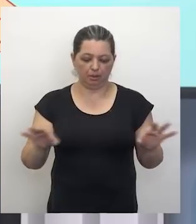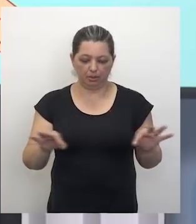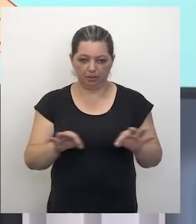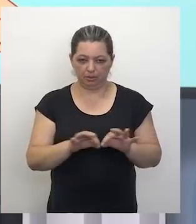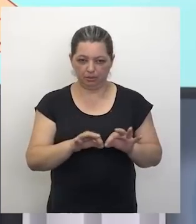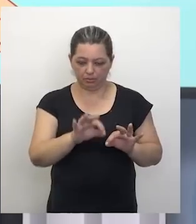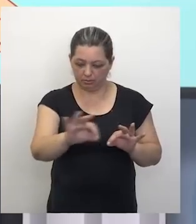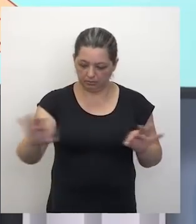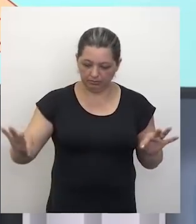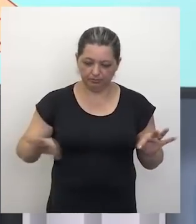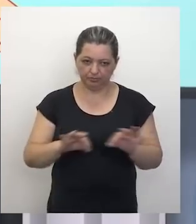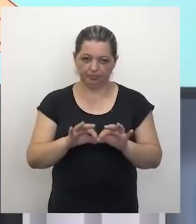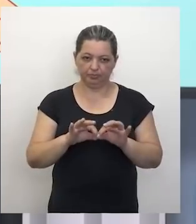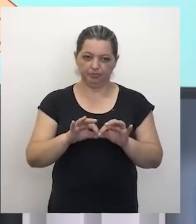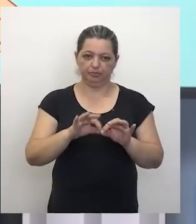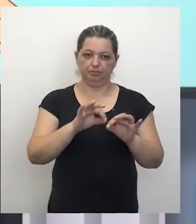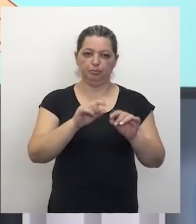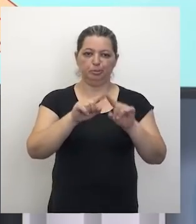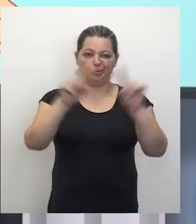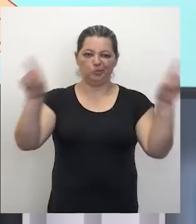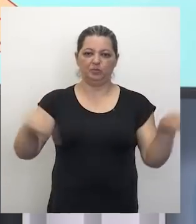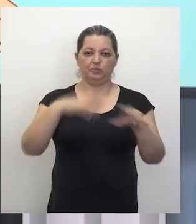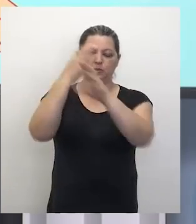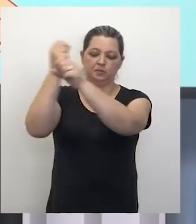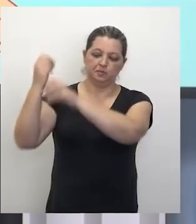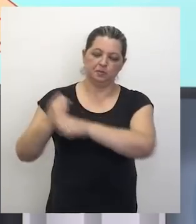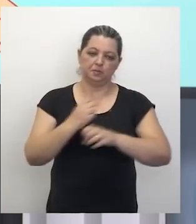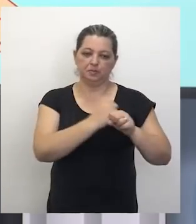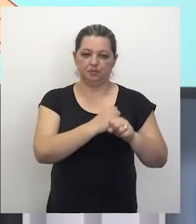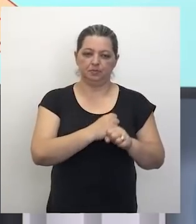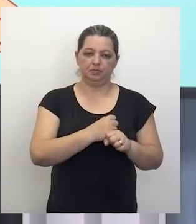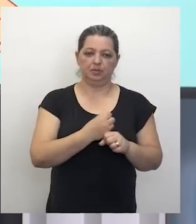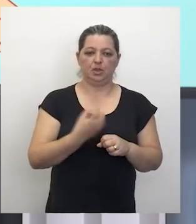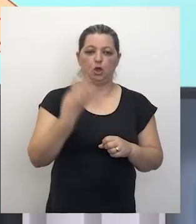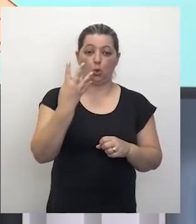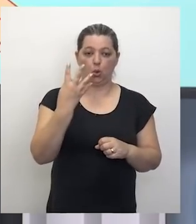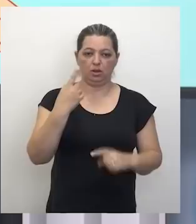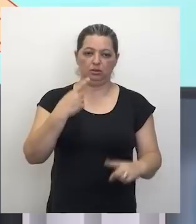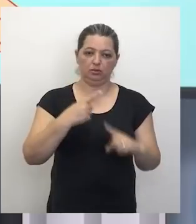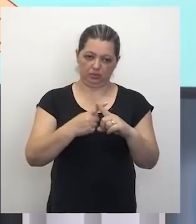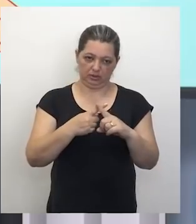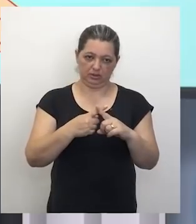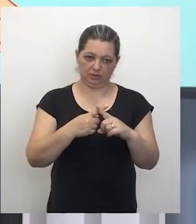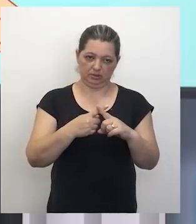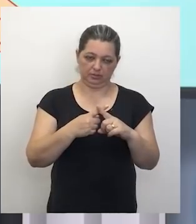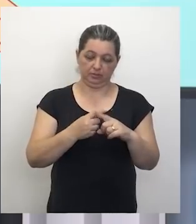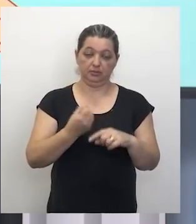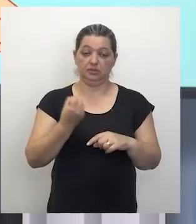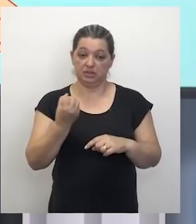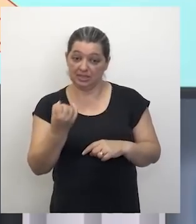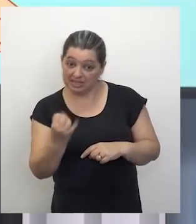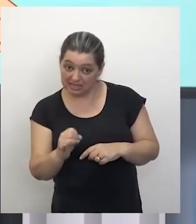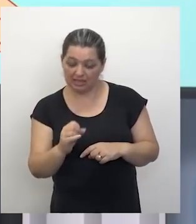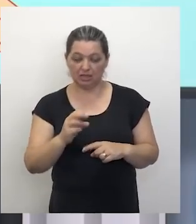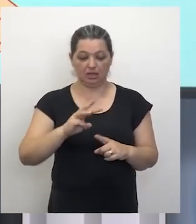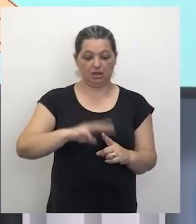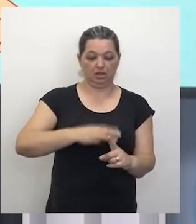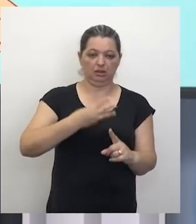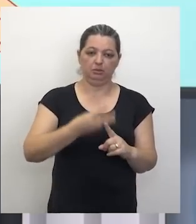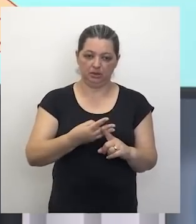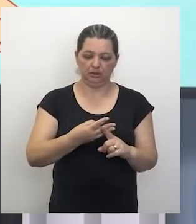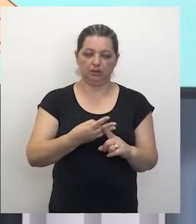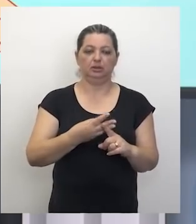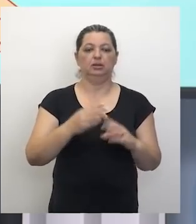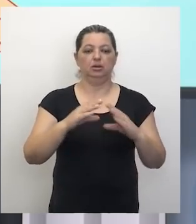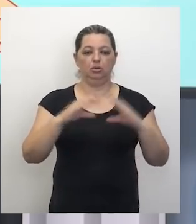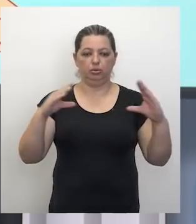desse círculo, ela também vai ser ampliada em 4 vezes, né? Se você triplicar, vai ser ampliada 9 vezes, tá